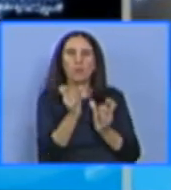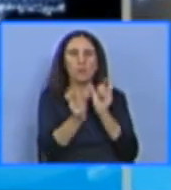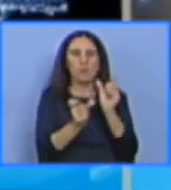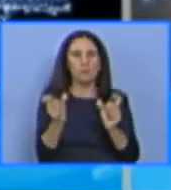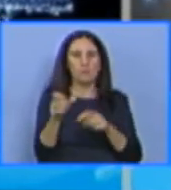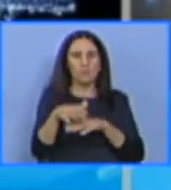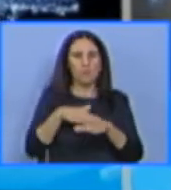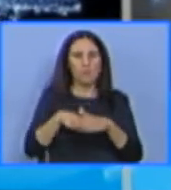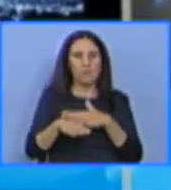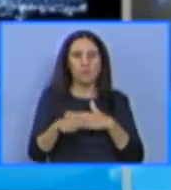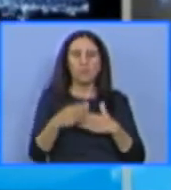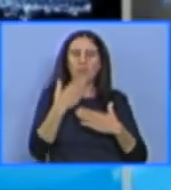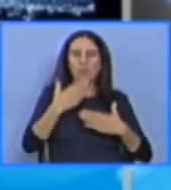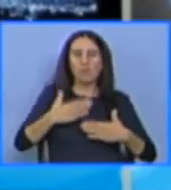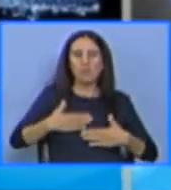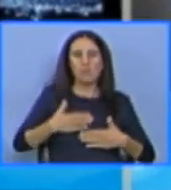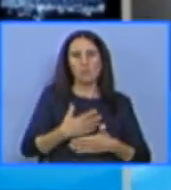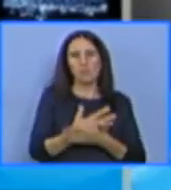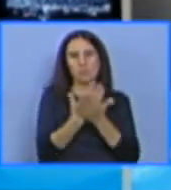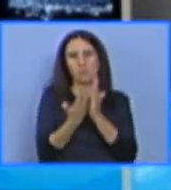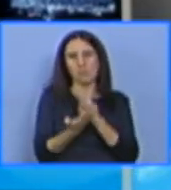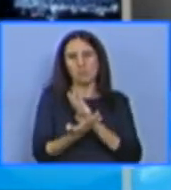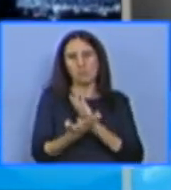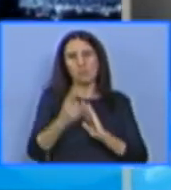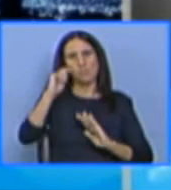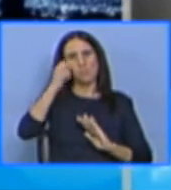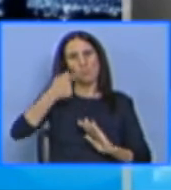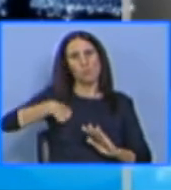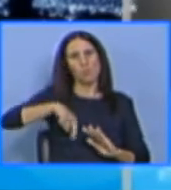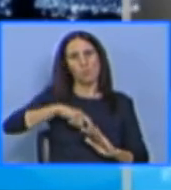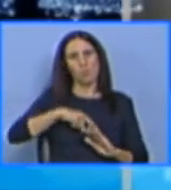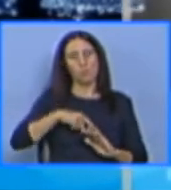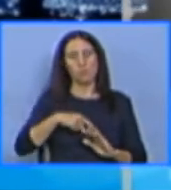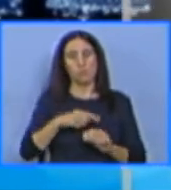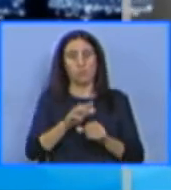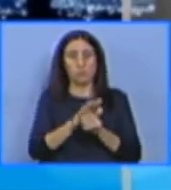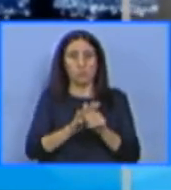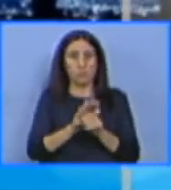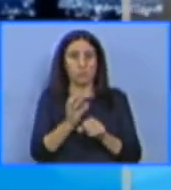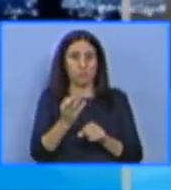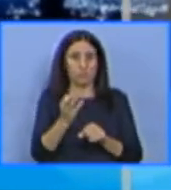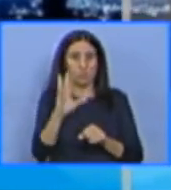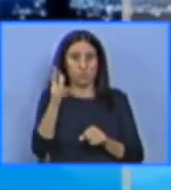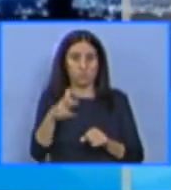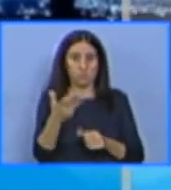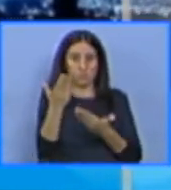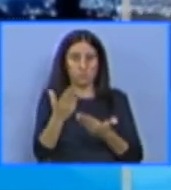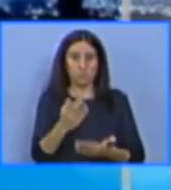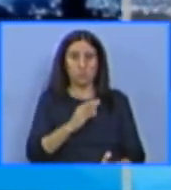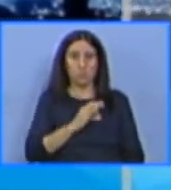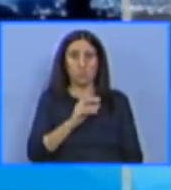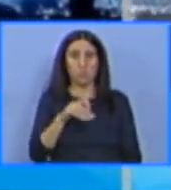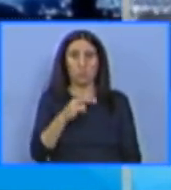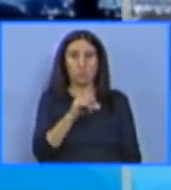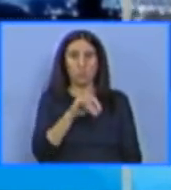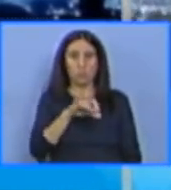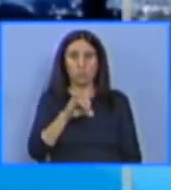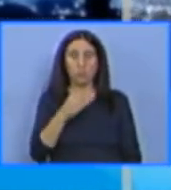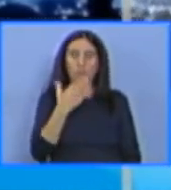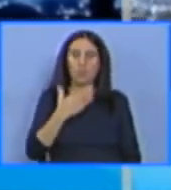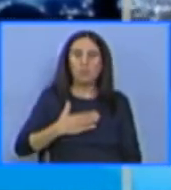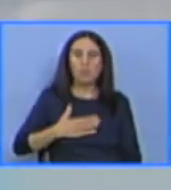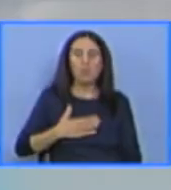gestos, que depois ganham uma dimensão que nos esmaga quando, nestas circunstâncias, como foi com o Sr. Dom António, somos roubados,